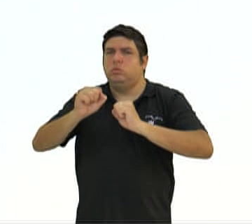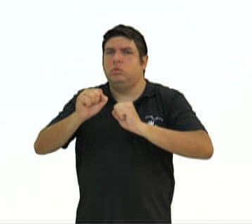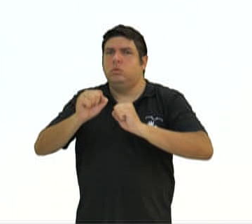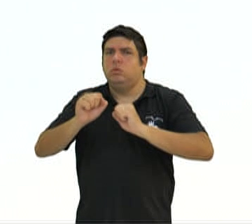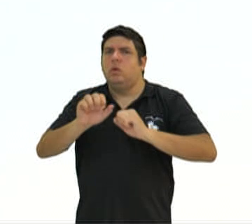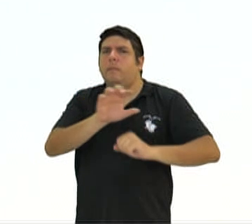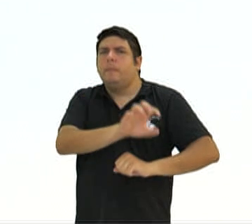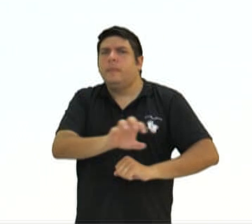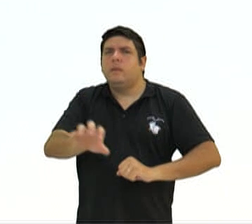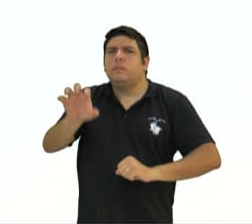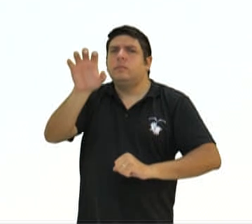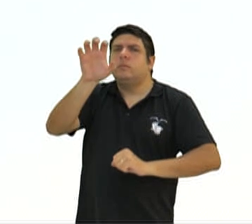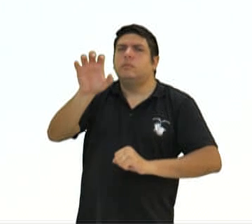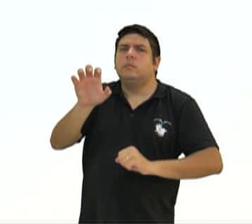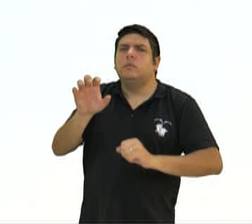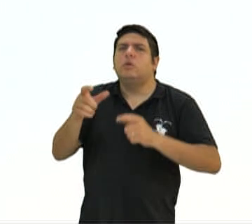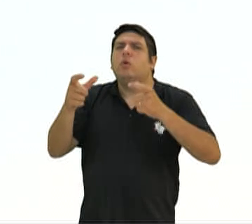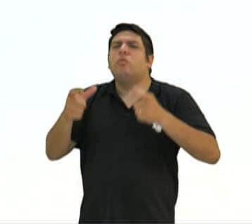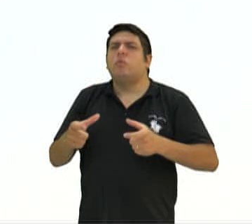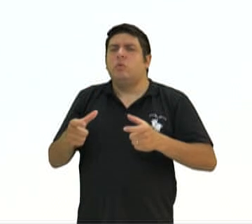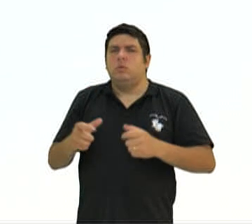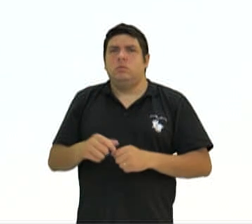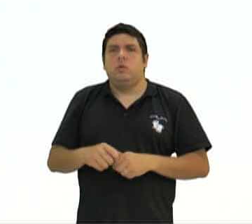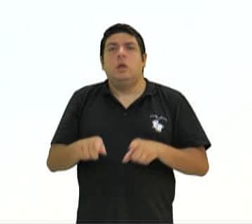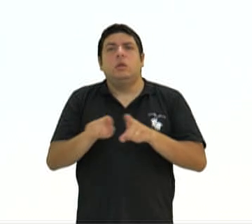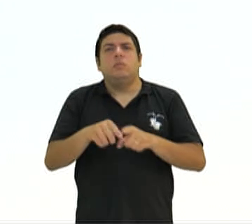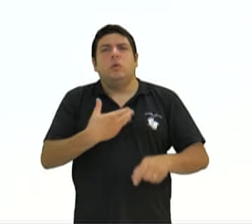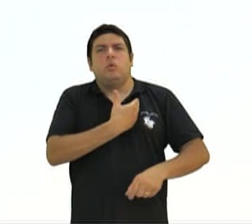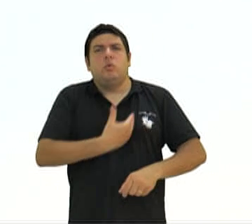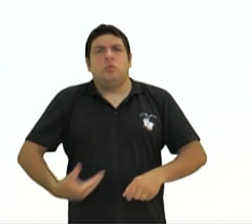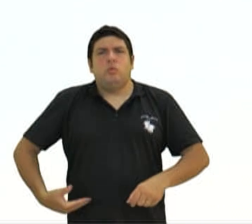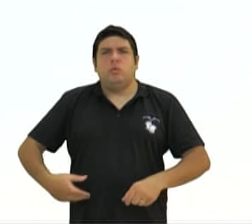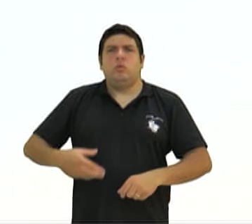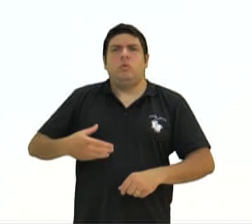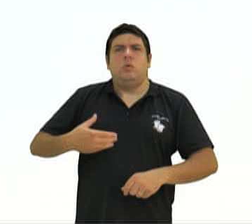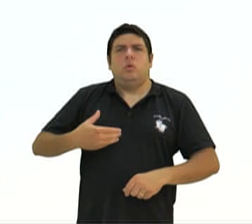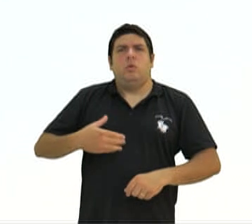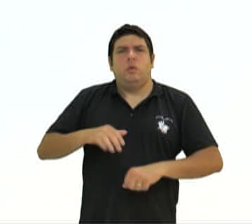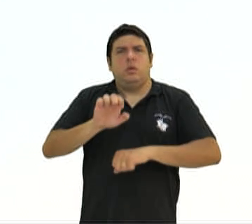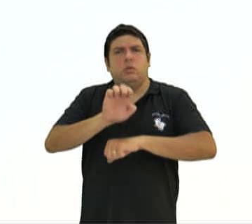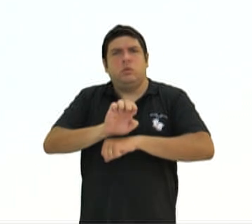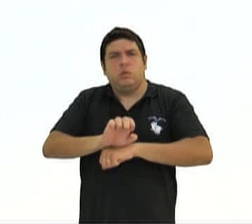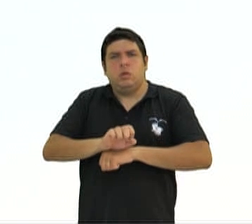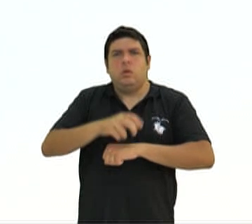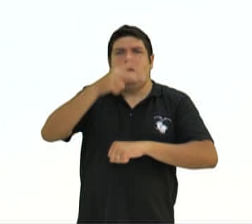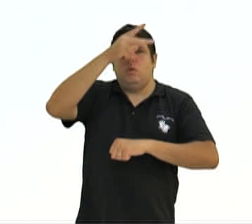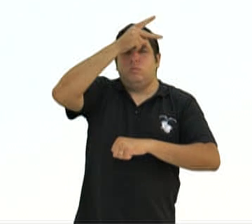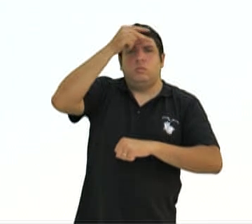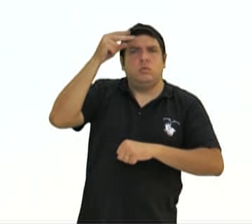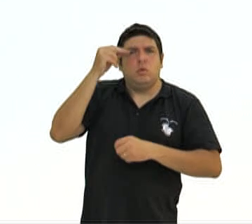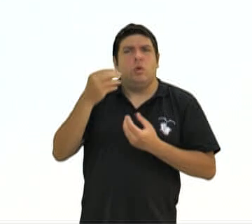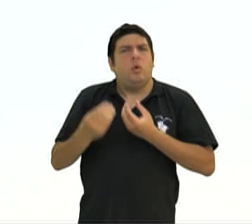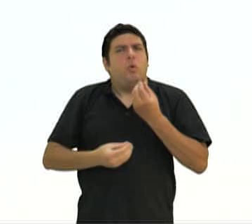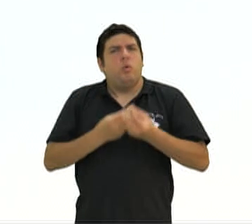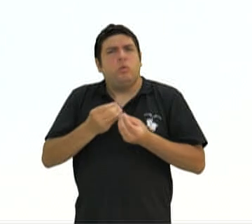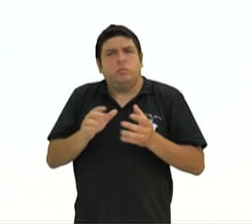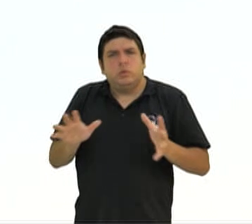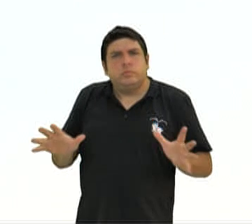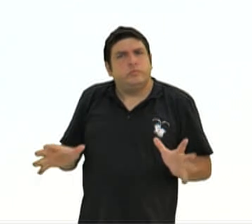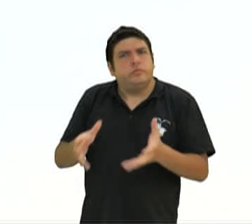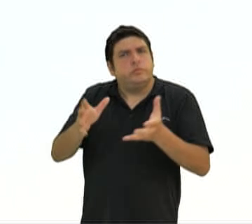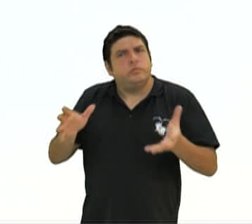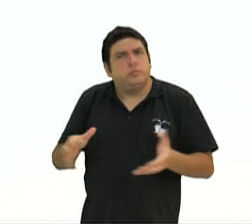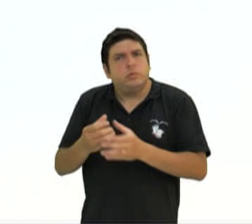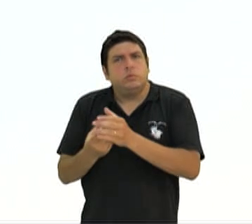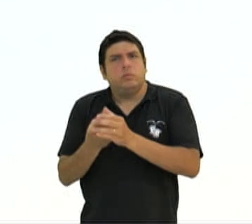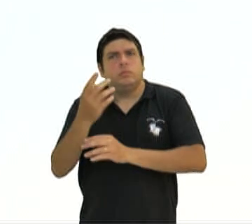localizados e como os governos municipais e estaduais têm agido ali para incentivar a instalação de indústrias, né, e